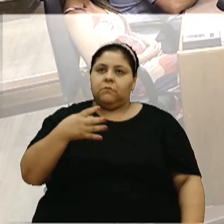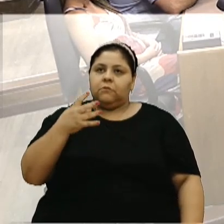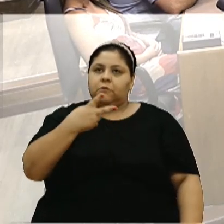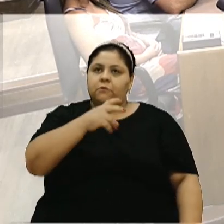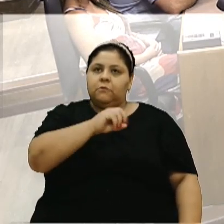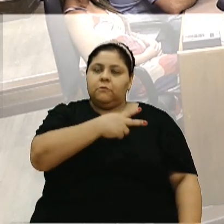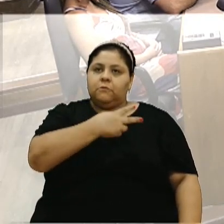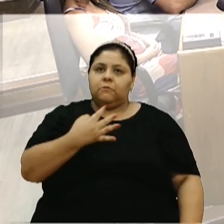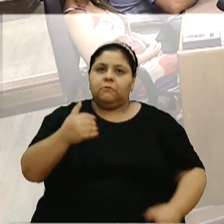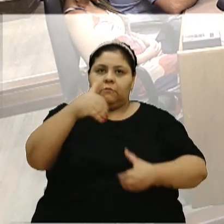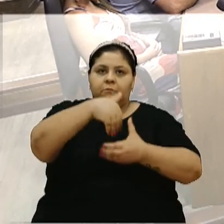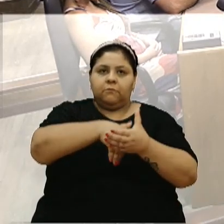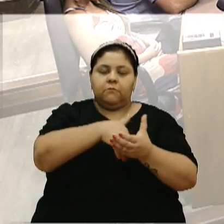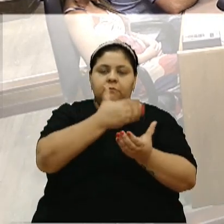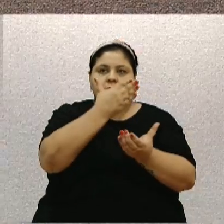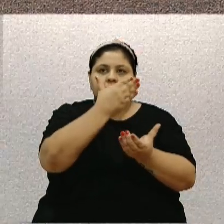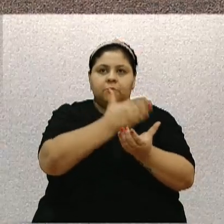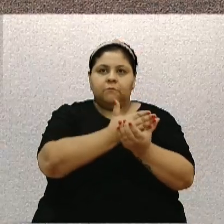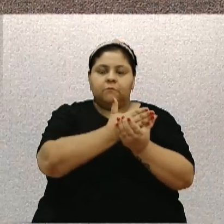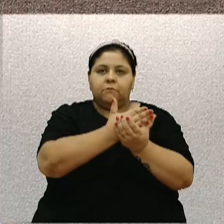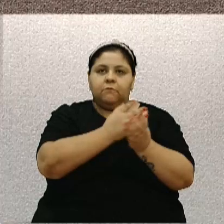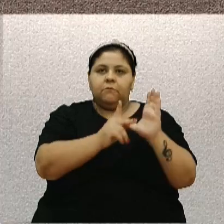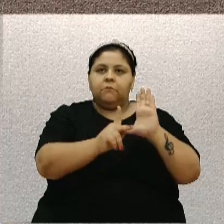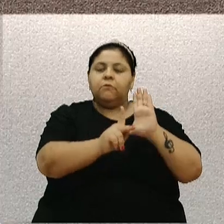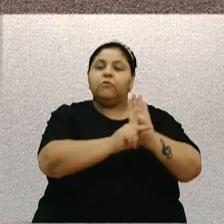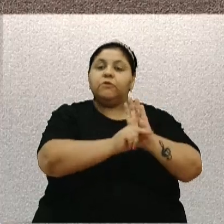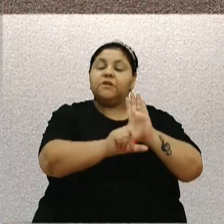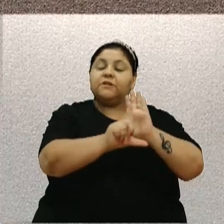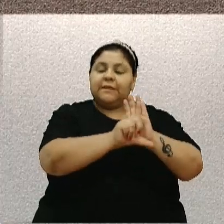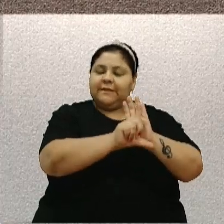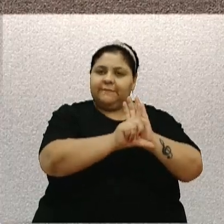164/2024, contendo o projeto de lei número